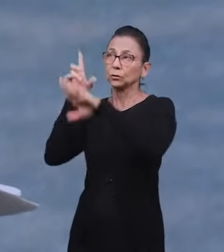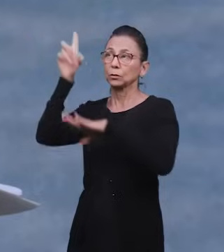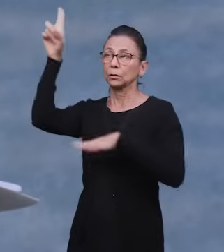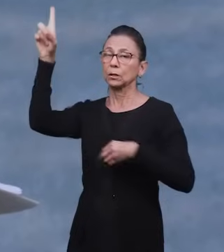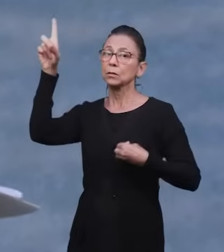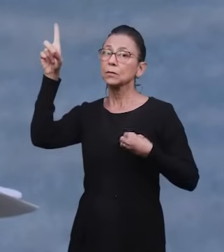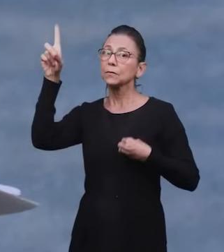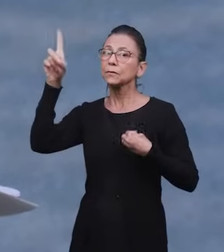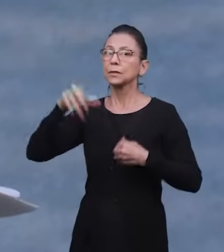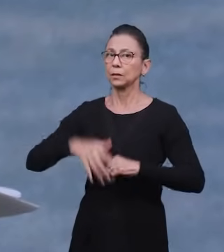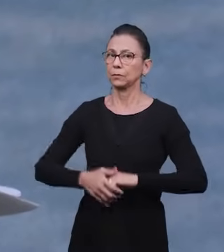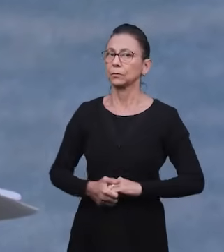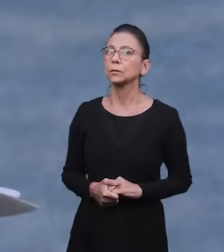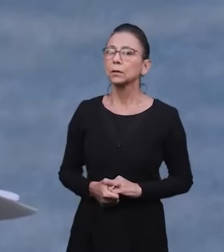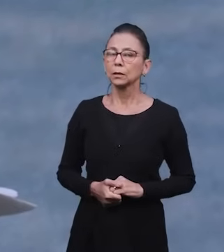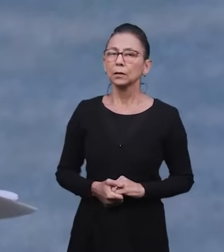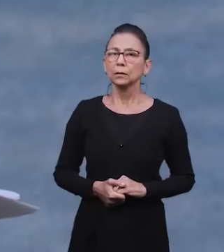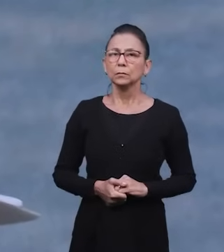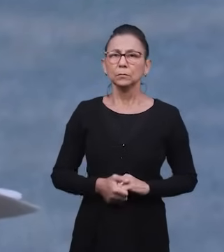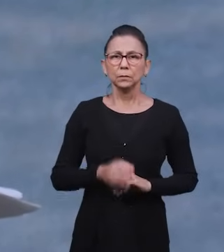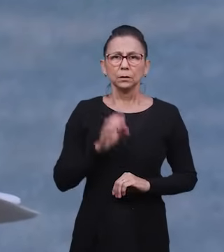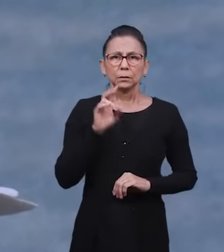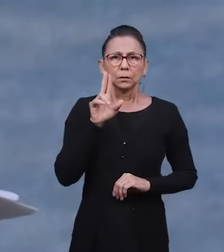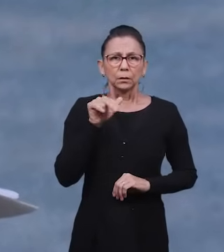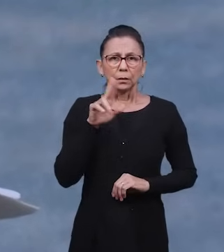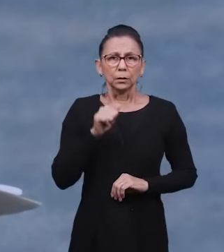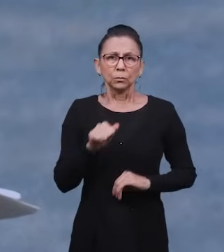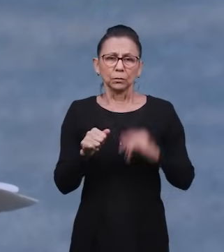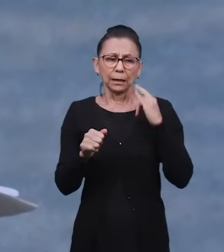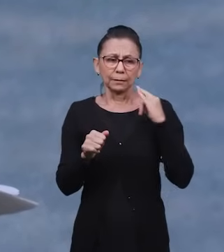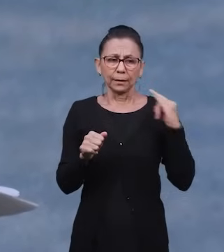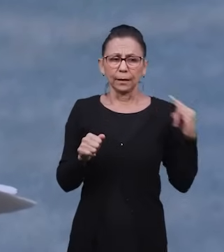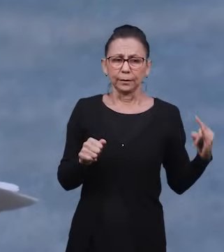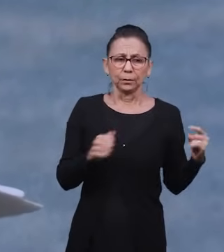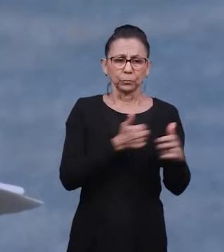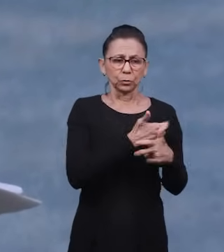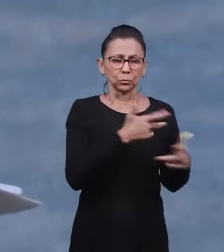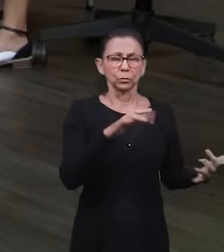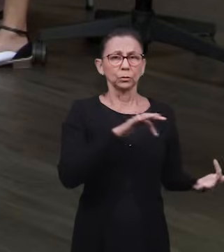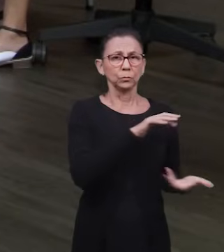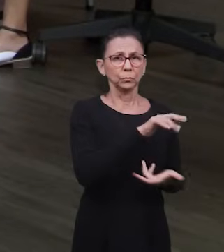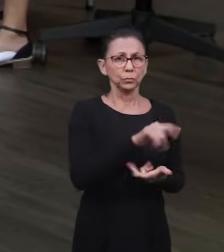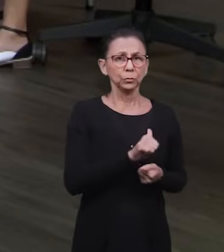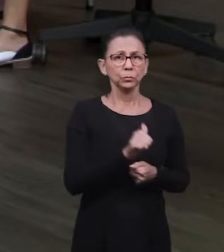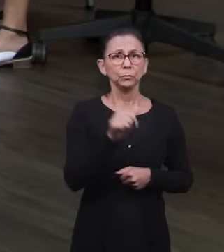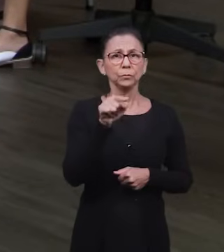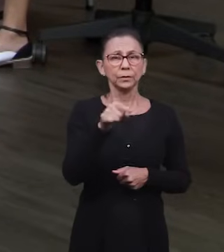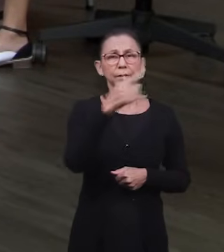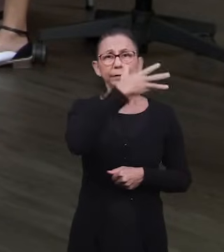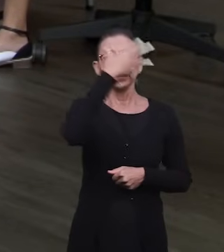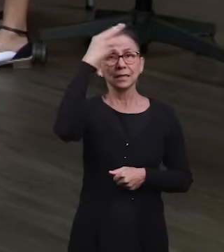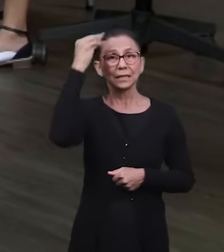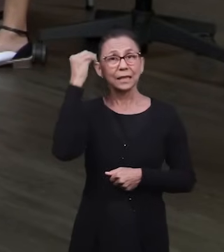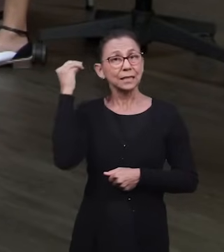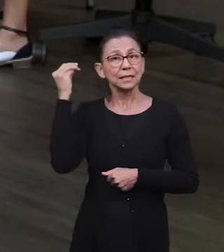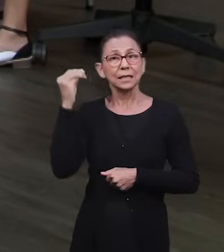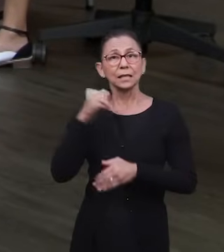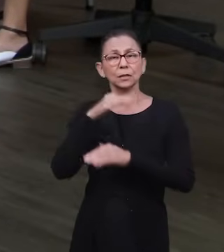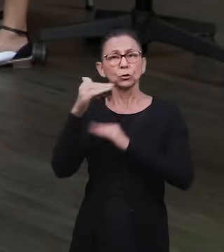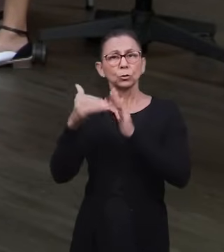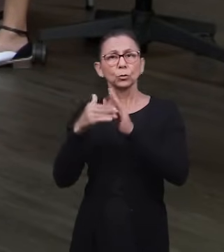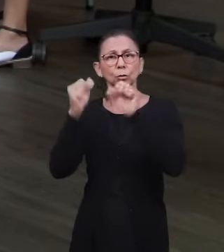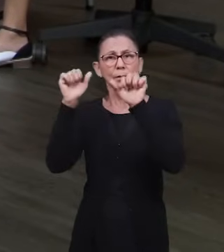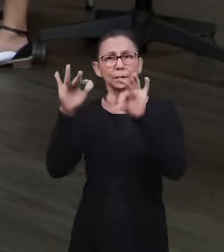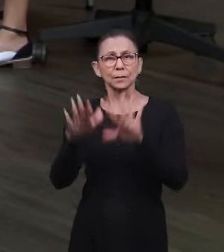não haja em vós, que o coração seu não seja corrompido a ponto de esquecer aquilo que o Senhor fez por nós.